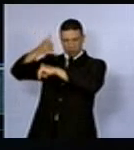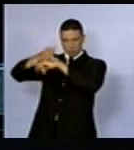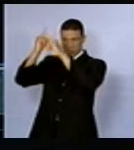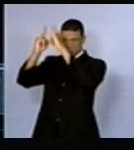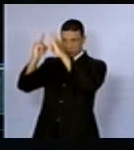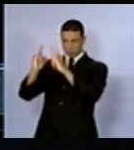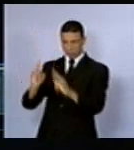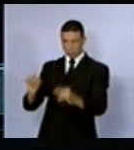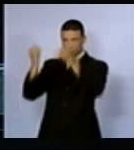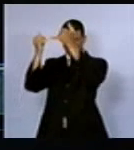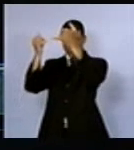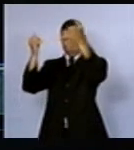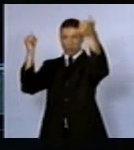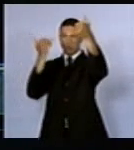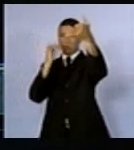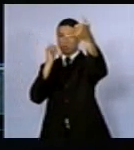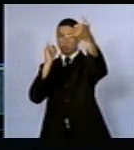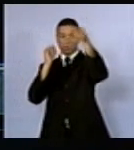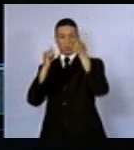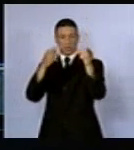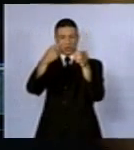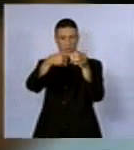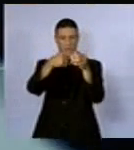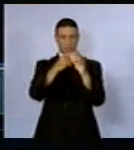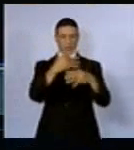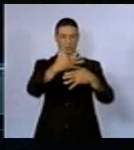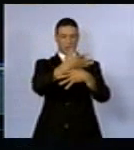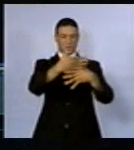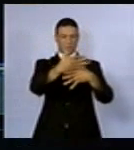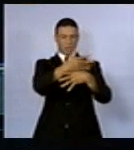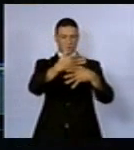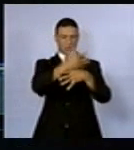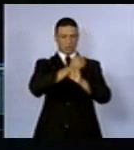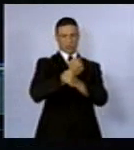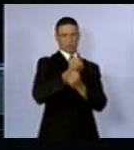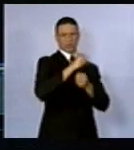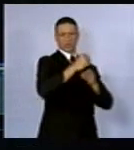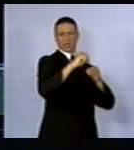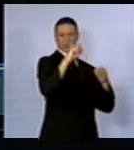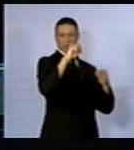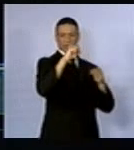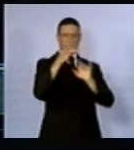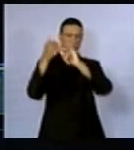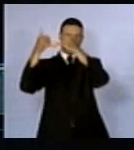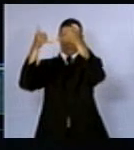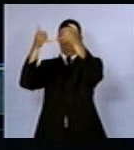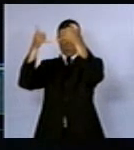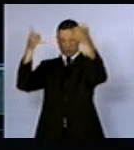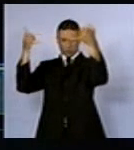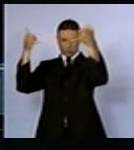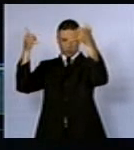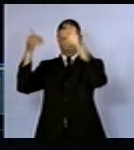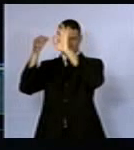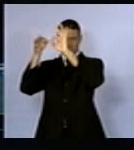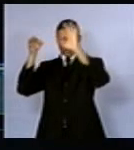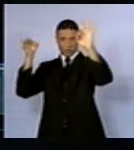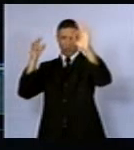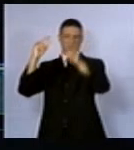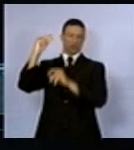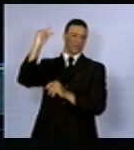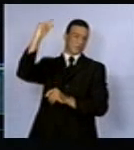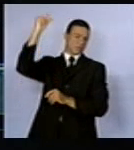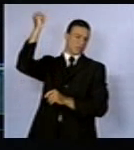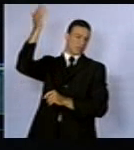em grosso aos grandes centros urbanos. Então, as linhas de transmissão, elas se originaram há muitos anos atrás,